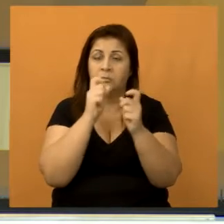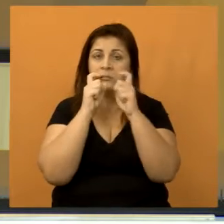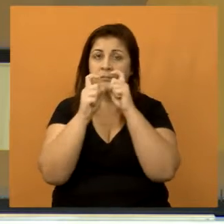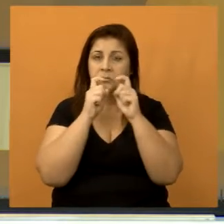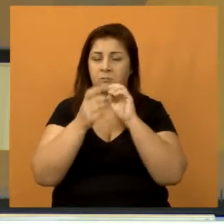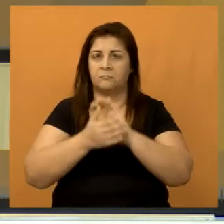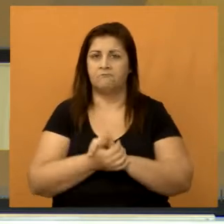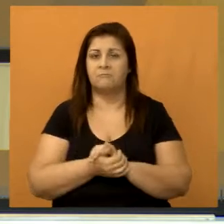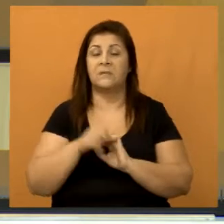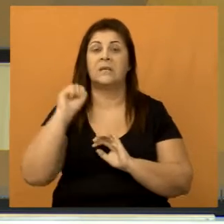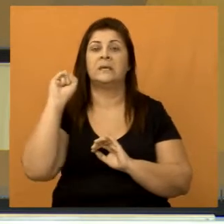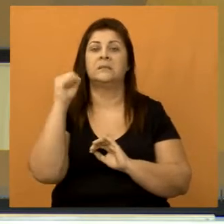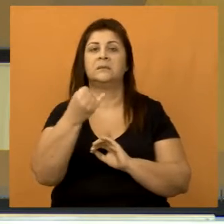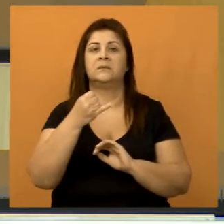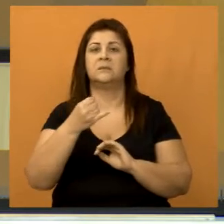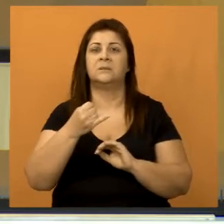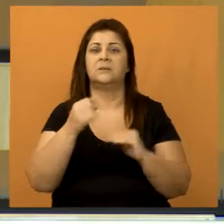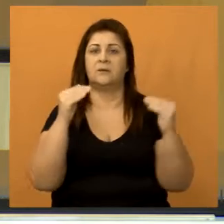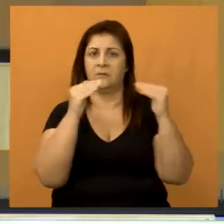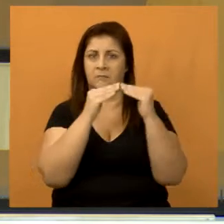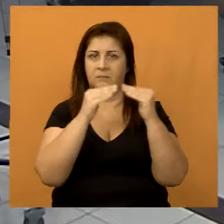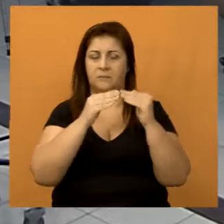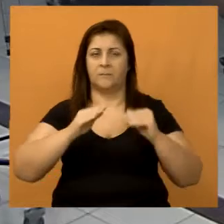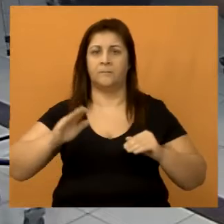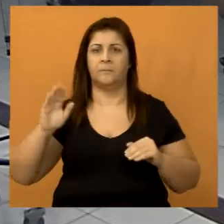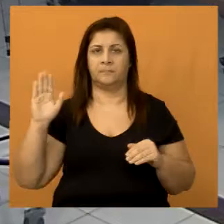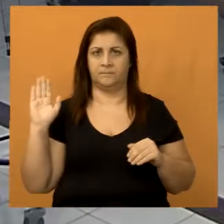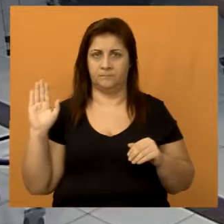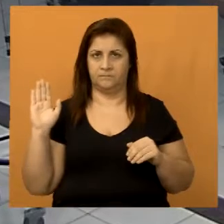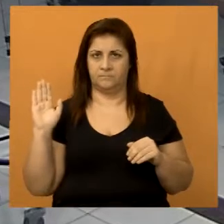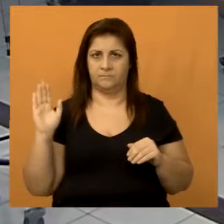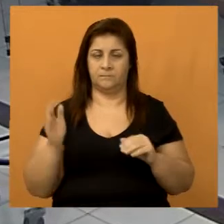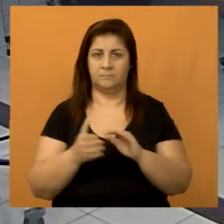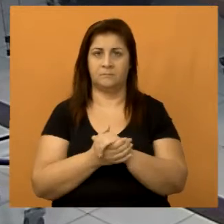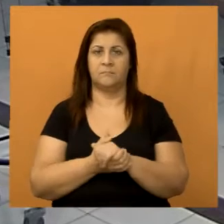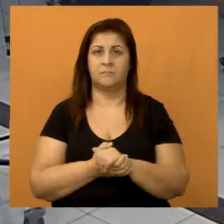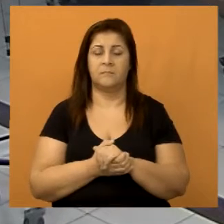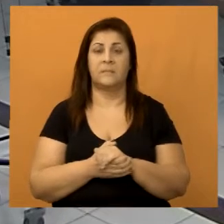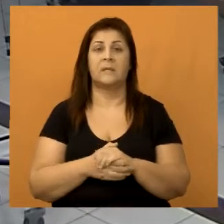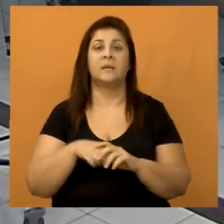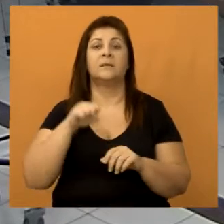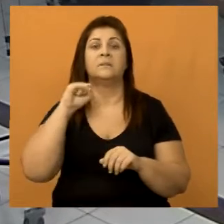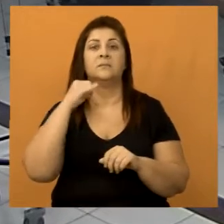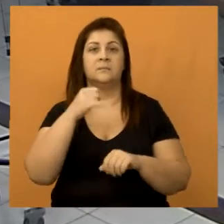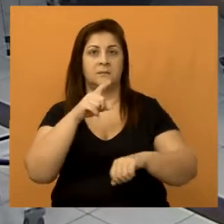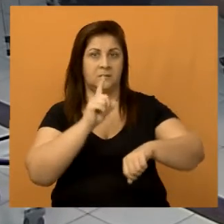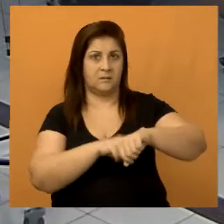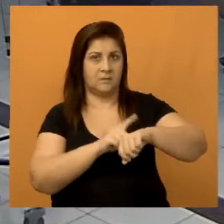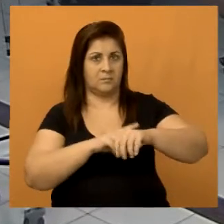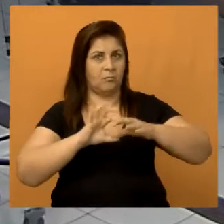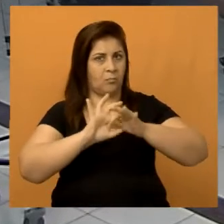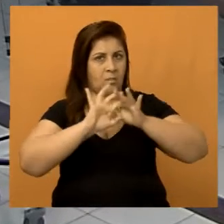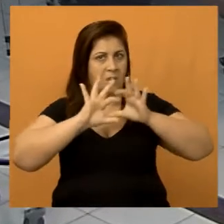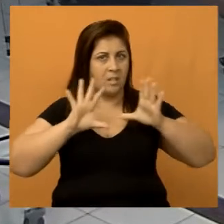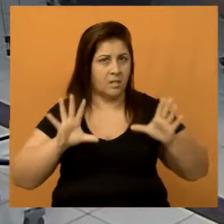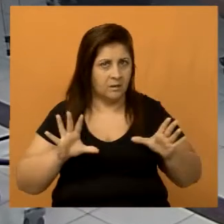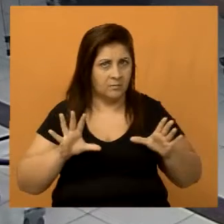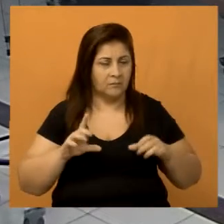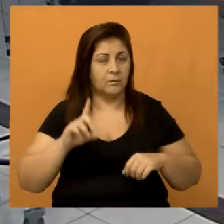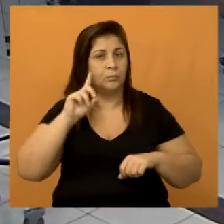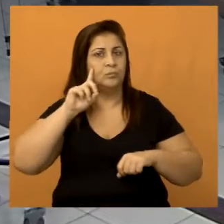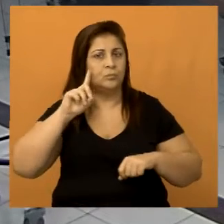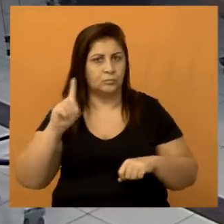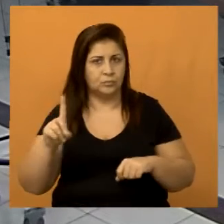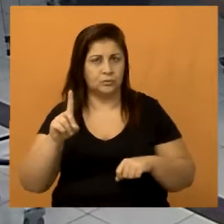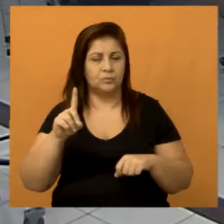que forem favoráveis, que se manifestem levantando o braço, para que seja um tempo livre de defesa da comissão